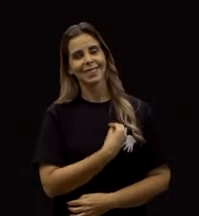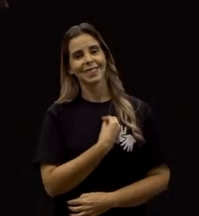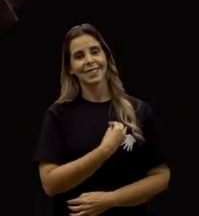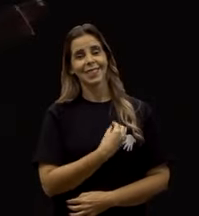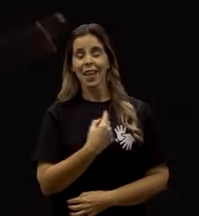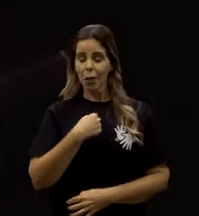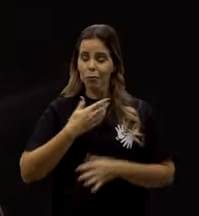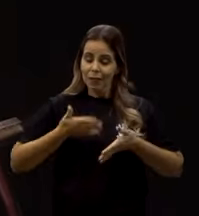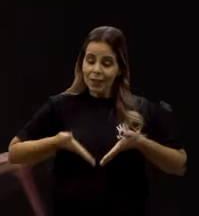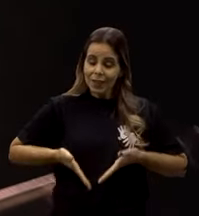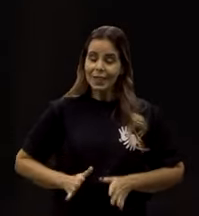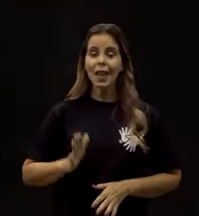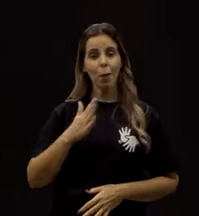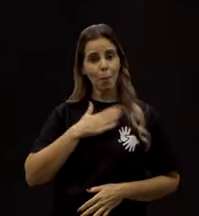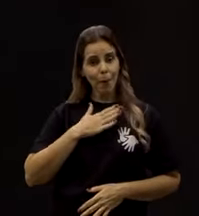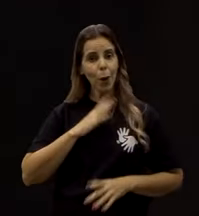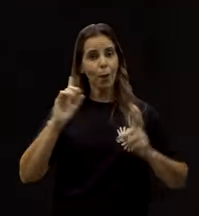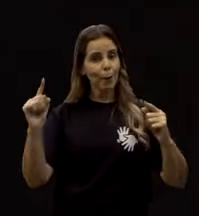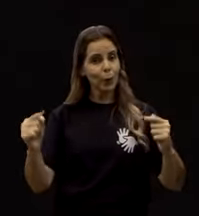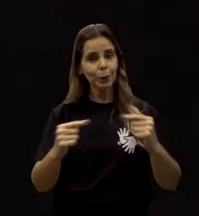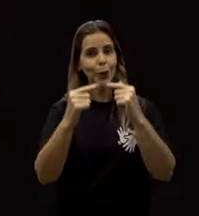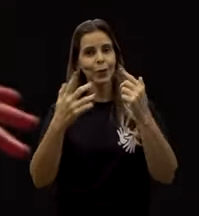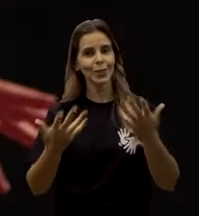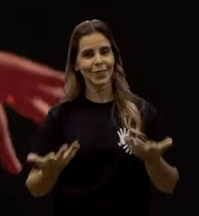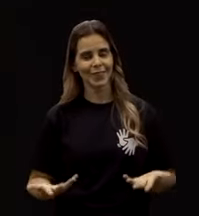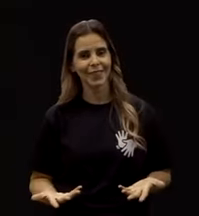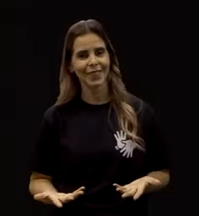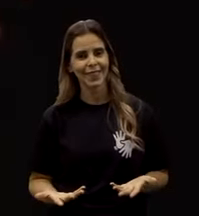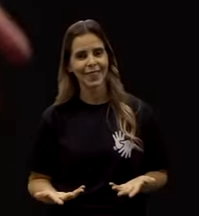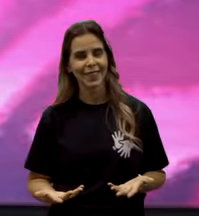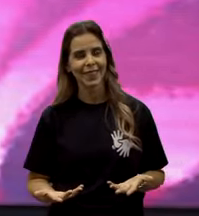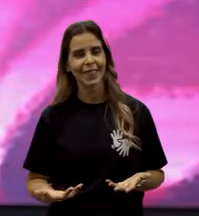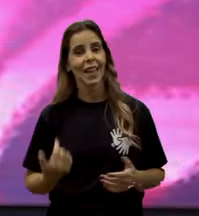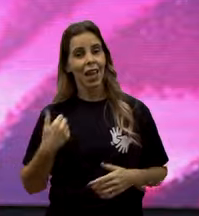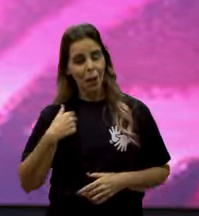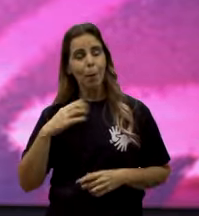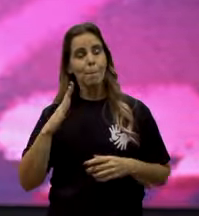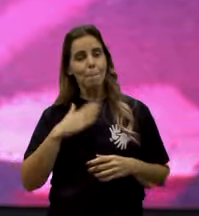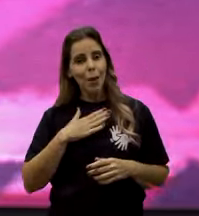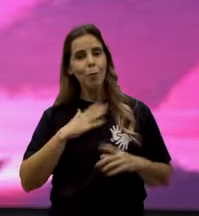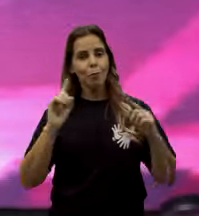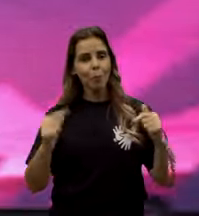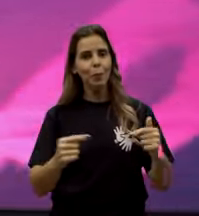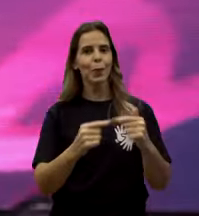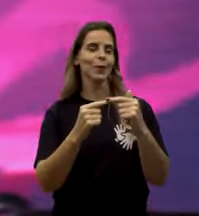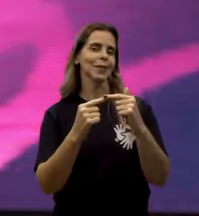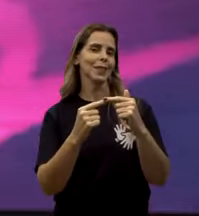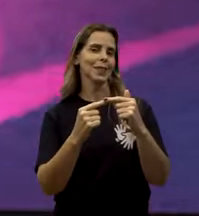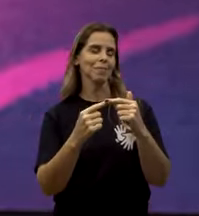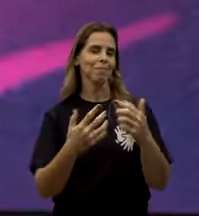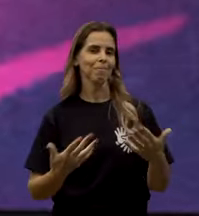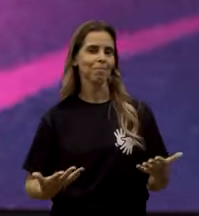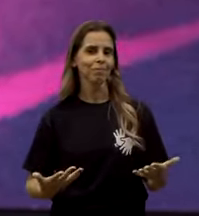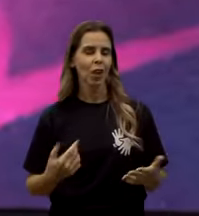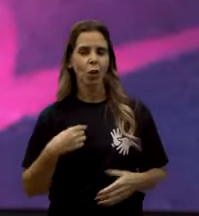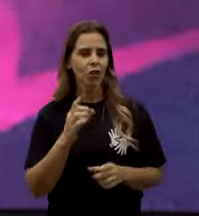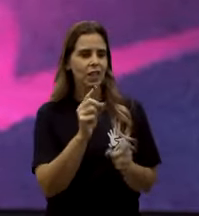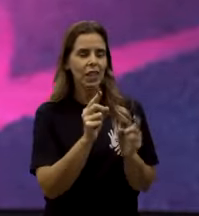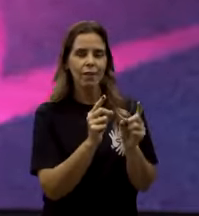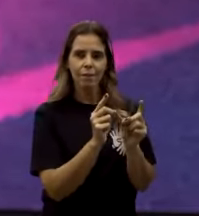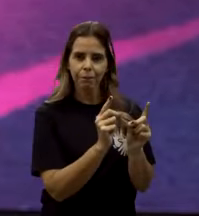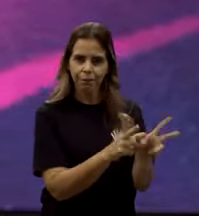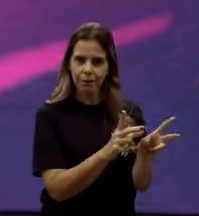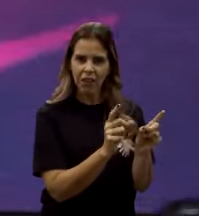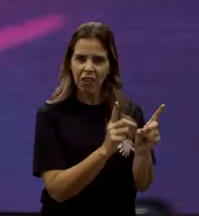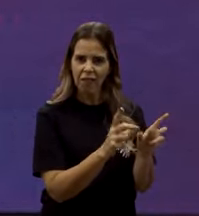eu nasci para isso se eu não fizer isso eu tô errado porque eu nasci para isso você não vende para ganhar dinheiro você vende porque você